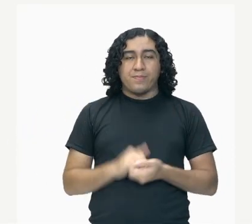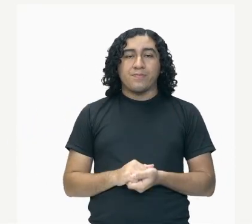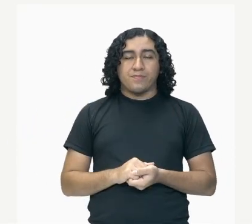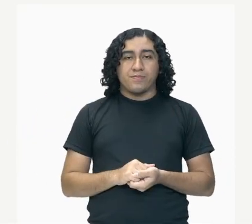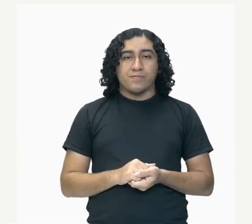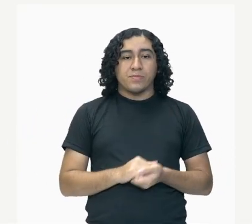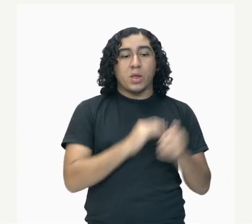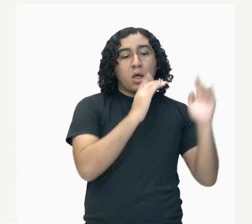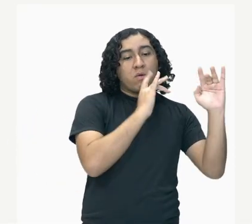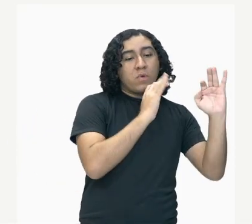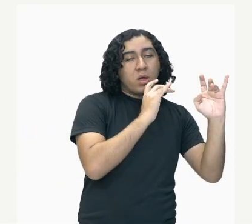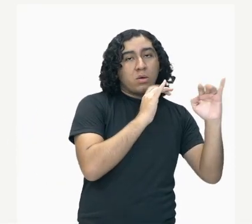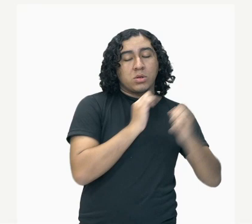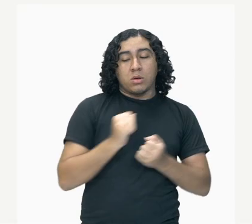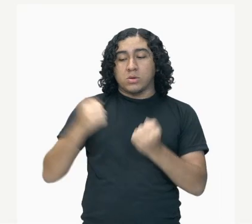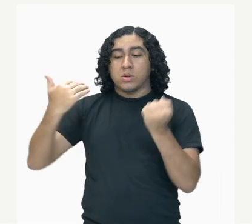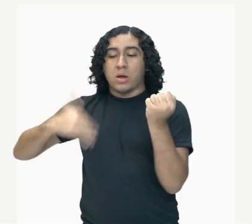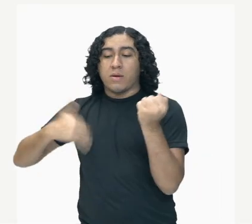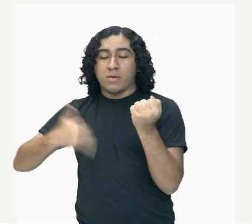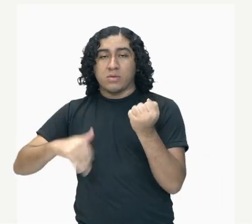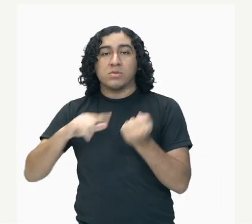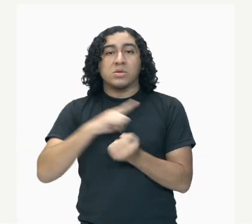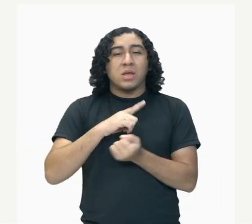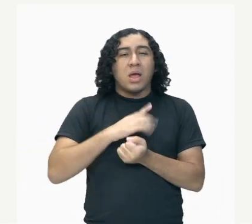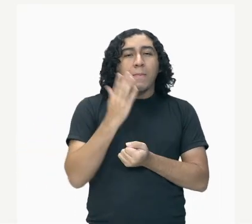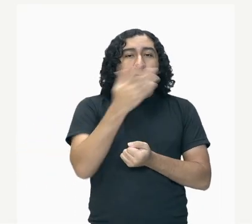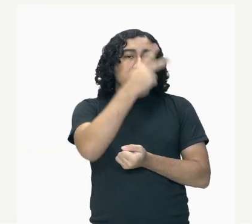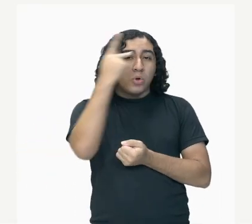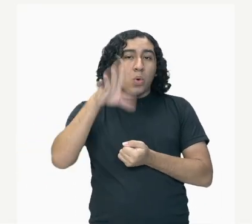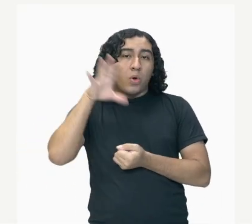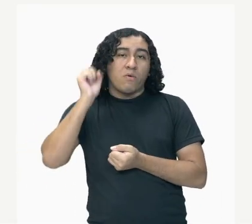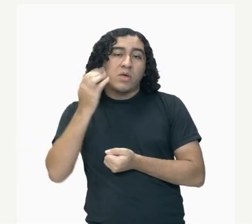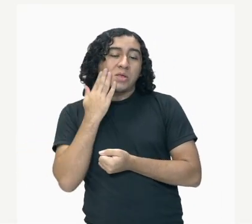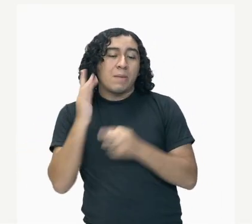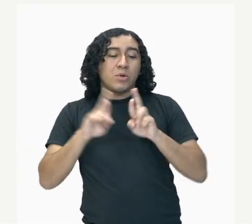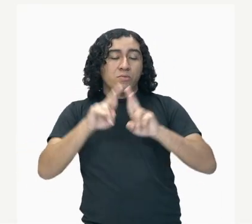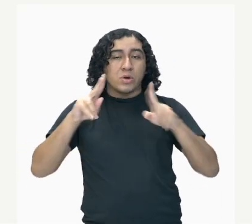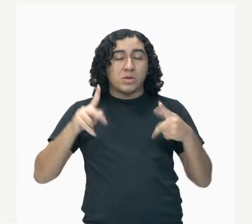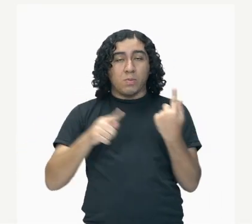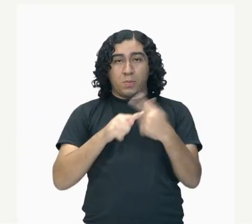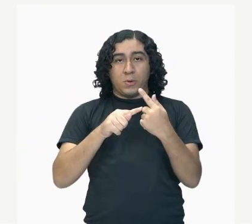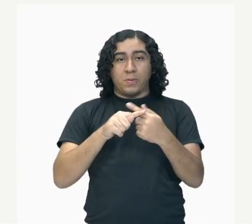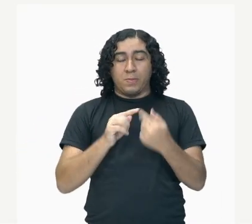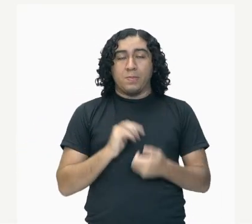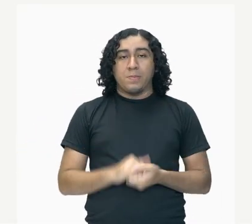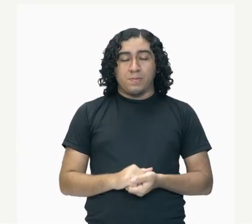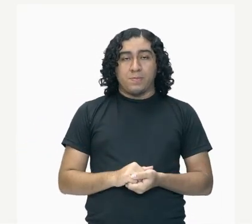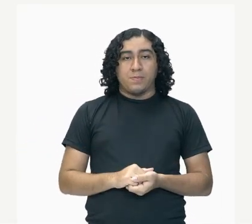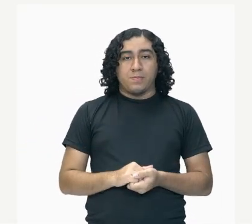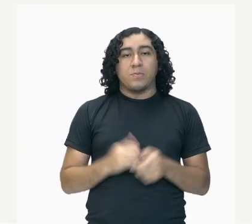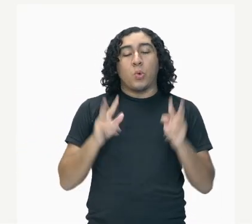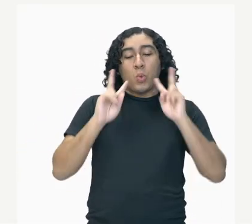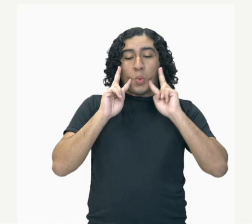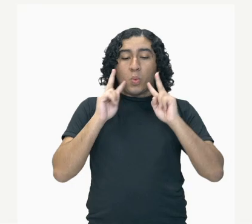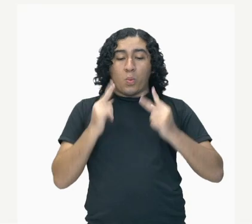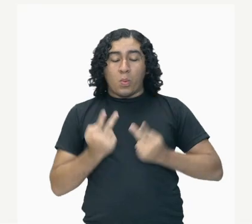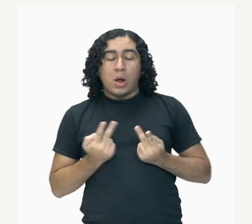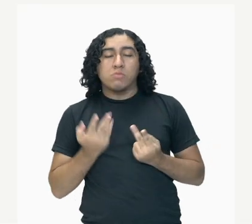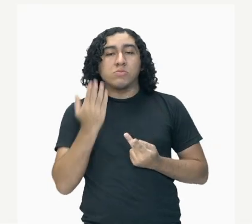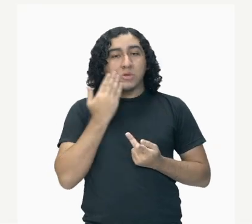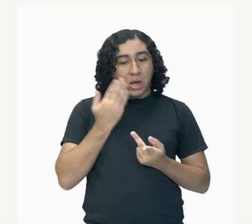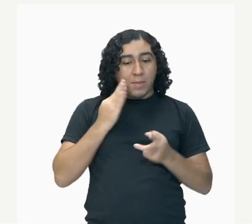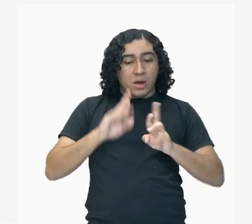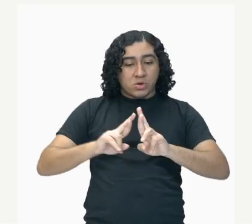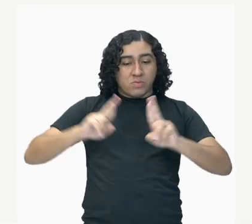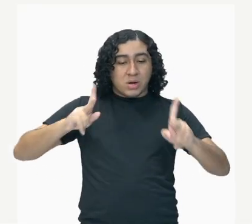timbre é uma qualidade fisiológica né que permite ao ouvido humano diferenciar